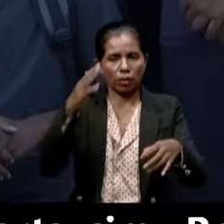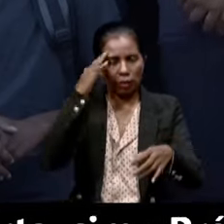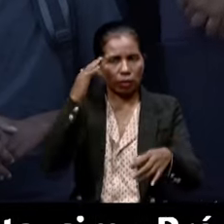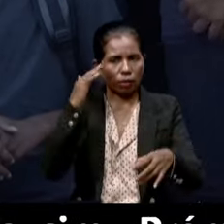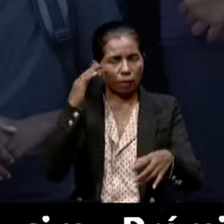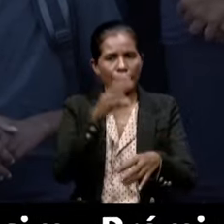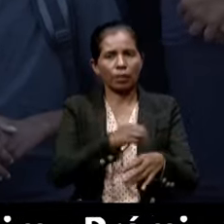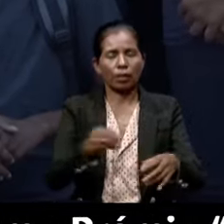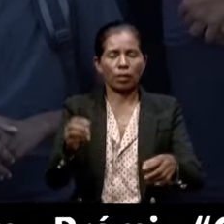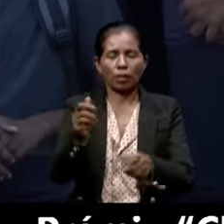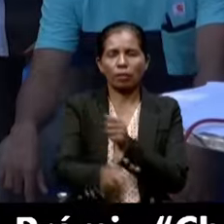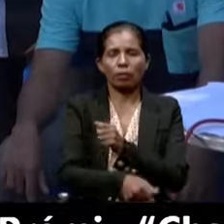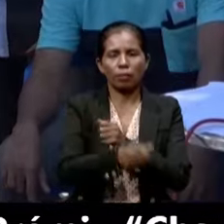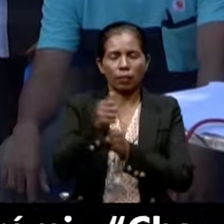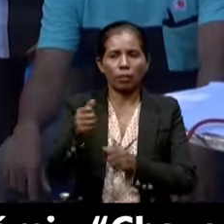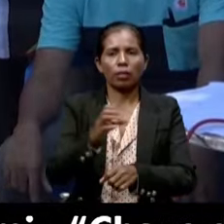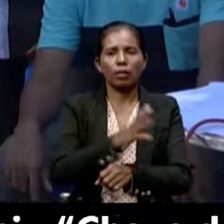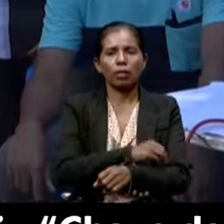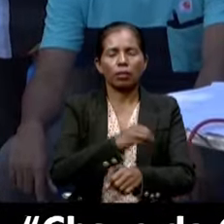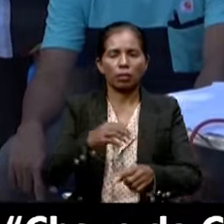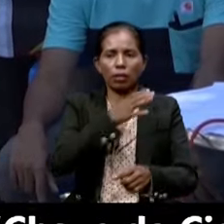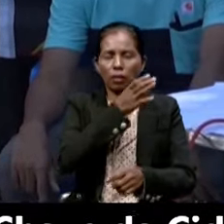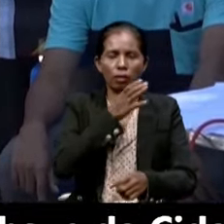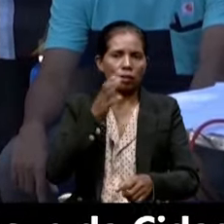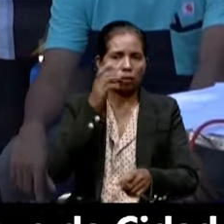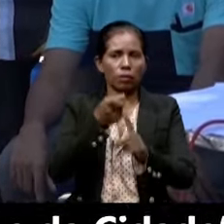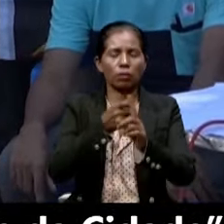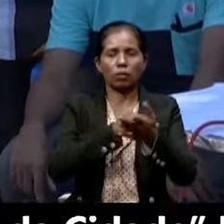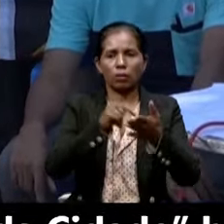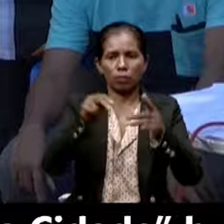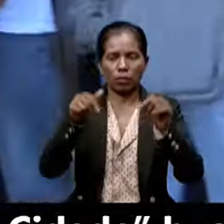iha area pesca fábrica no agricultura husi número ne